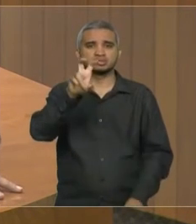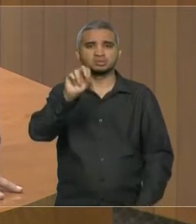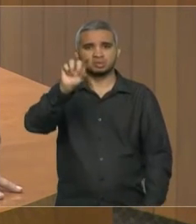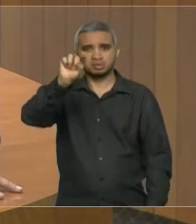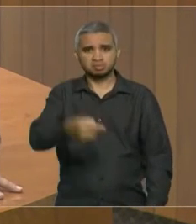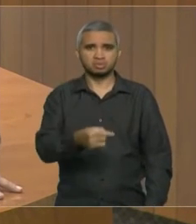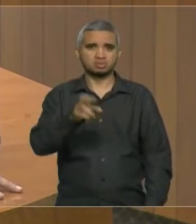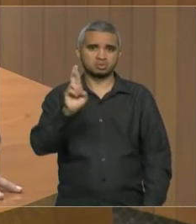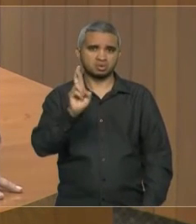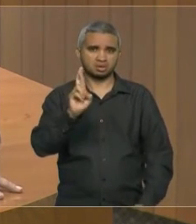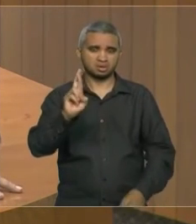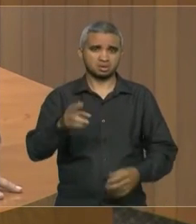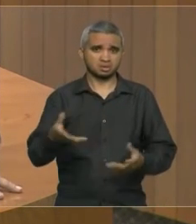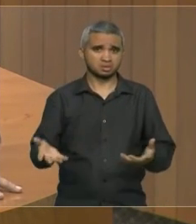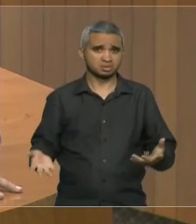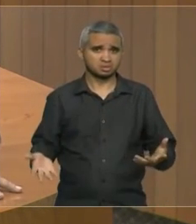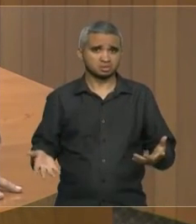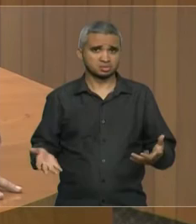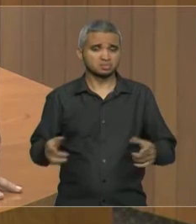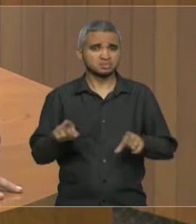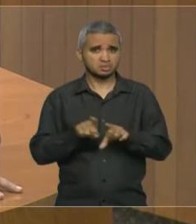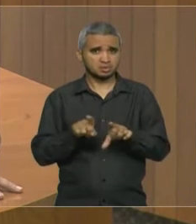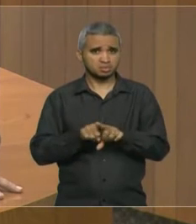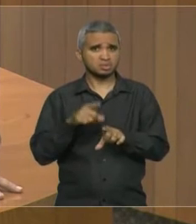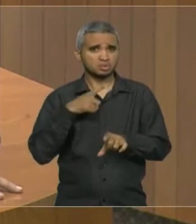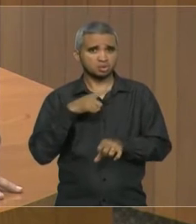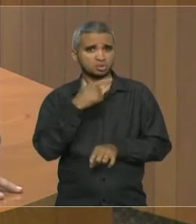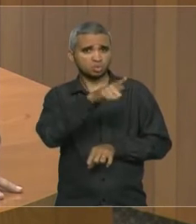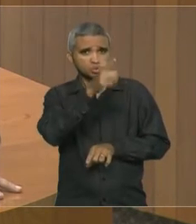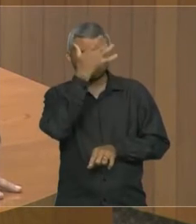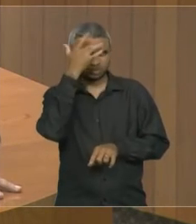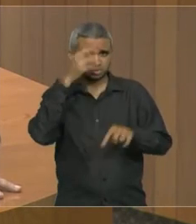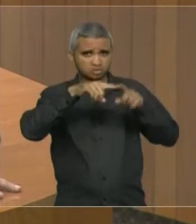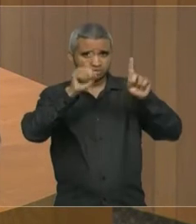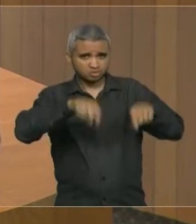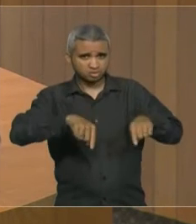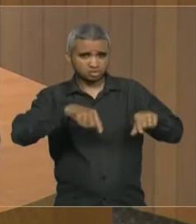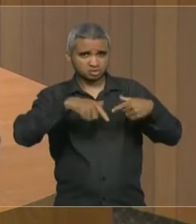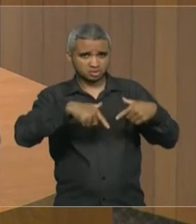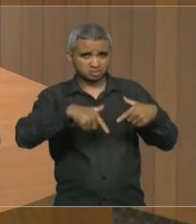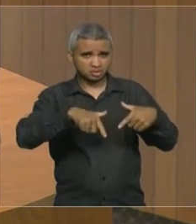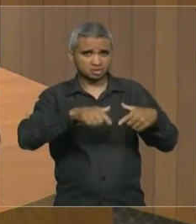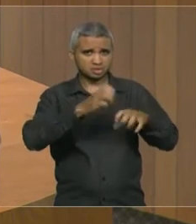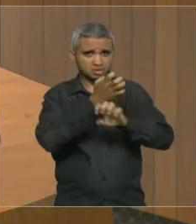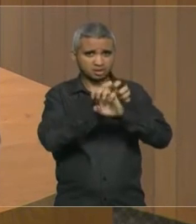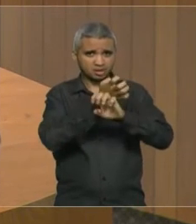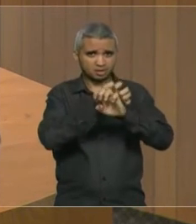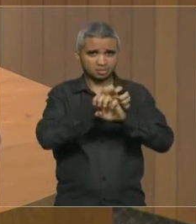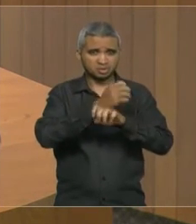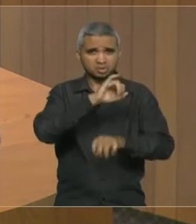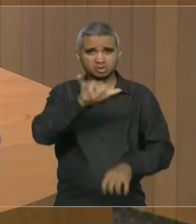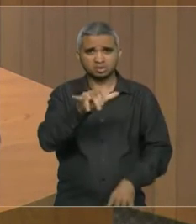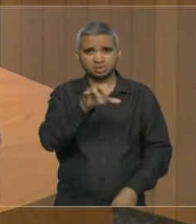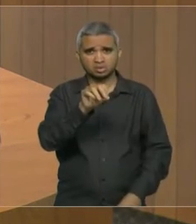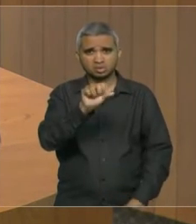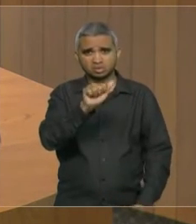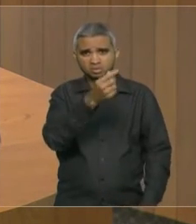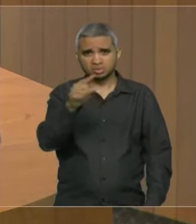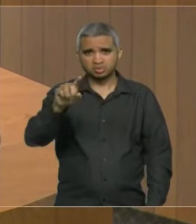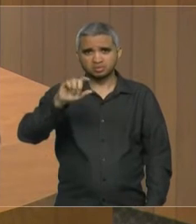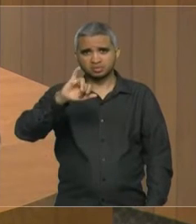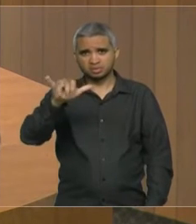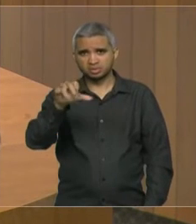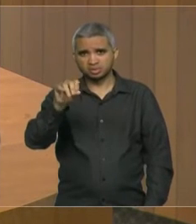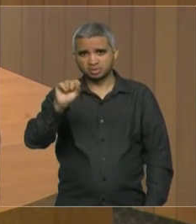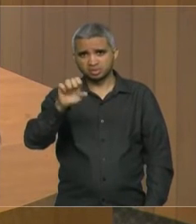de um outro funcionário da CAEMA, seu João José Azevedo, engenheiro civil, diretor de engenharia e